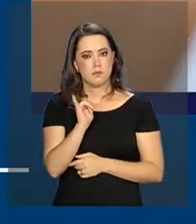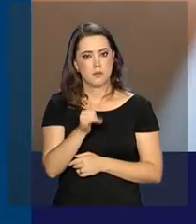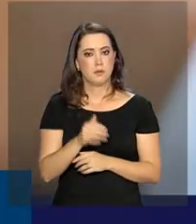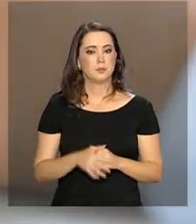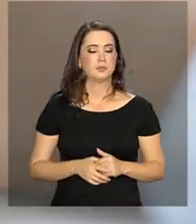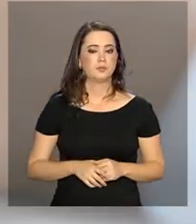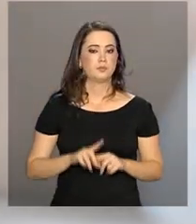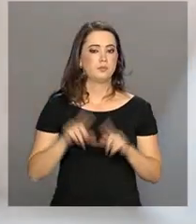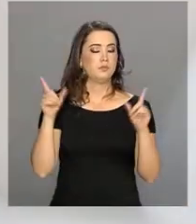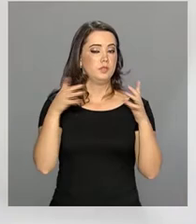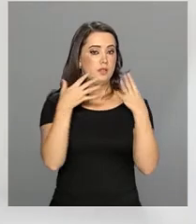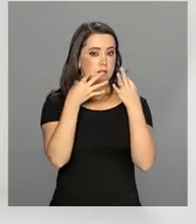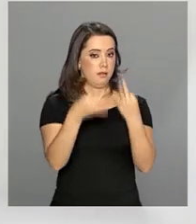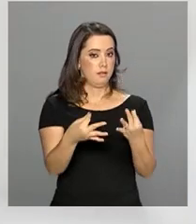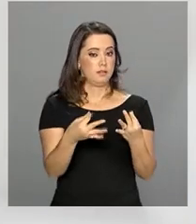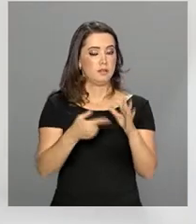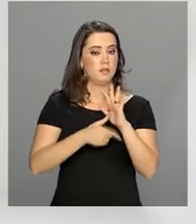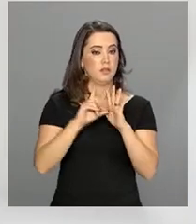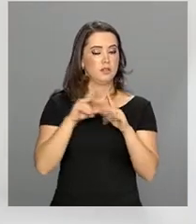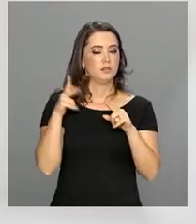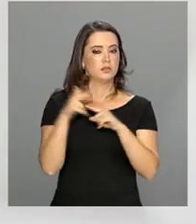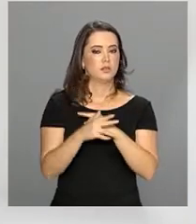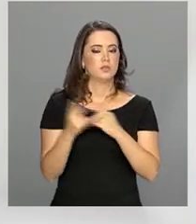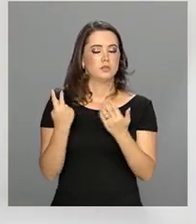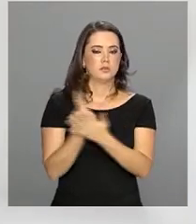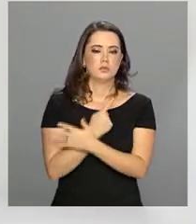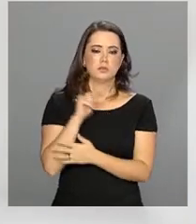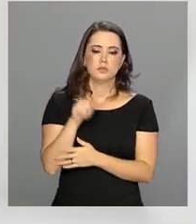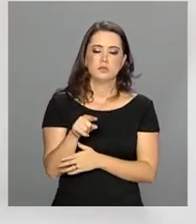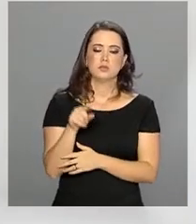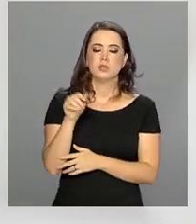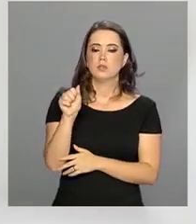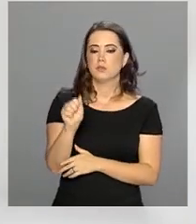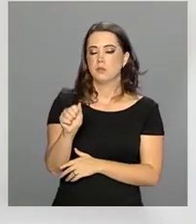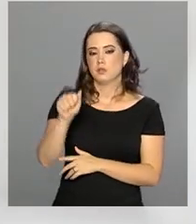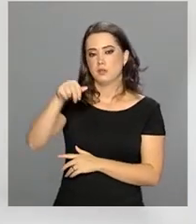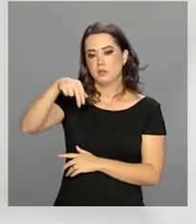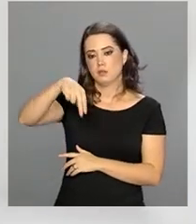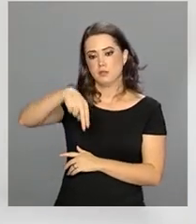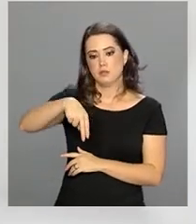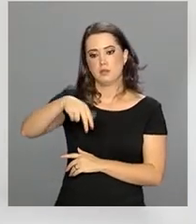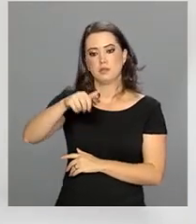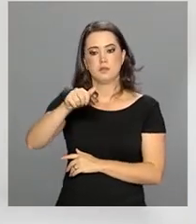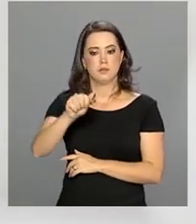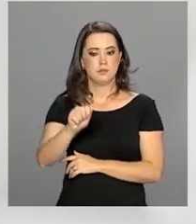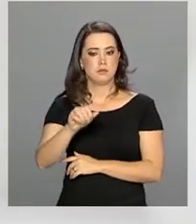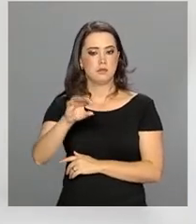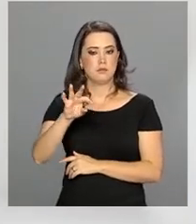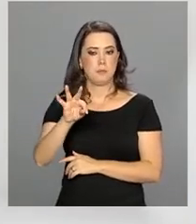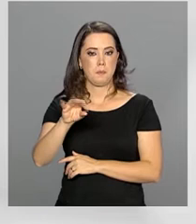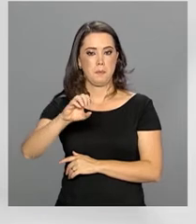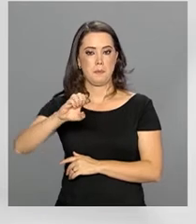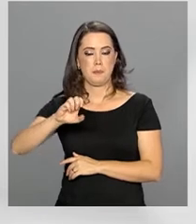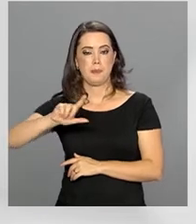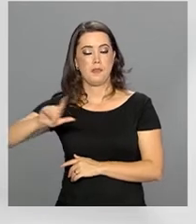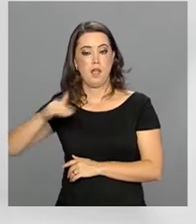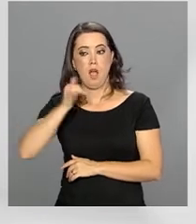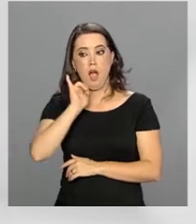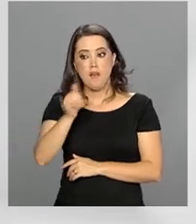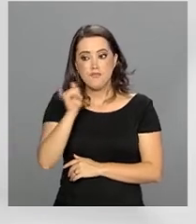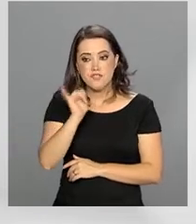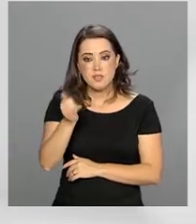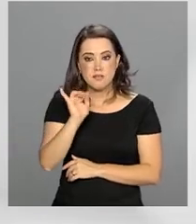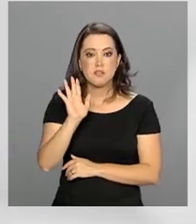atenção! Antes do bloqueio ser realizado, a Agência Nacional de Telecomunicações, a Anatel, avisa os